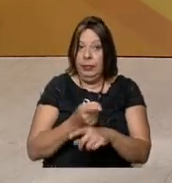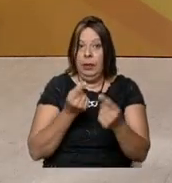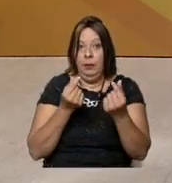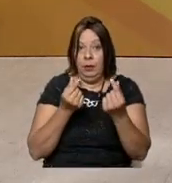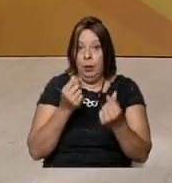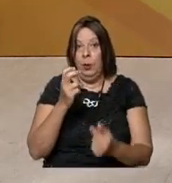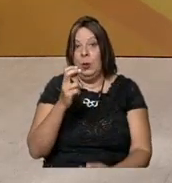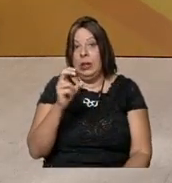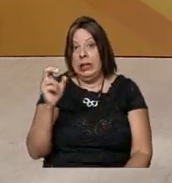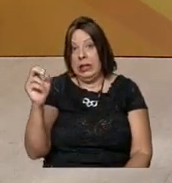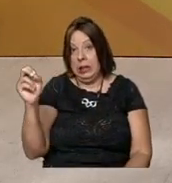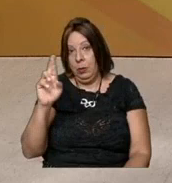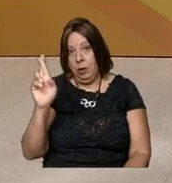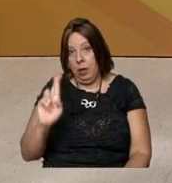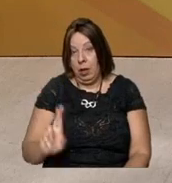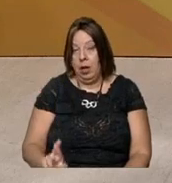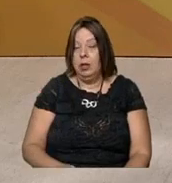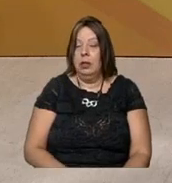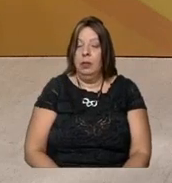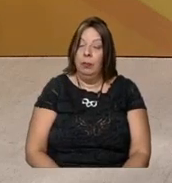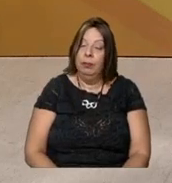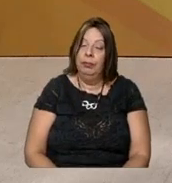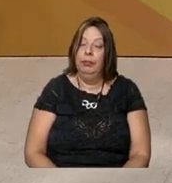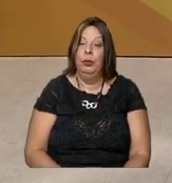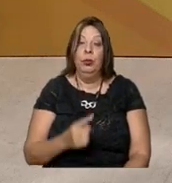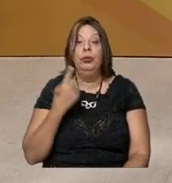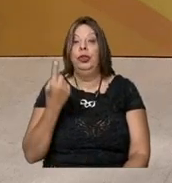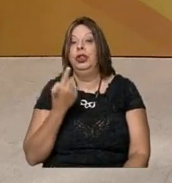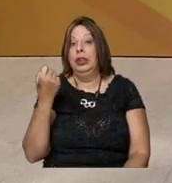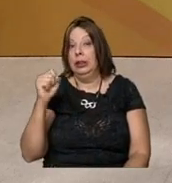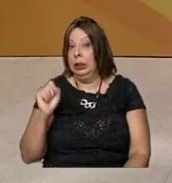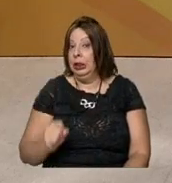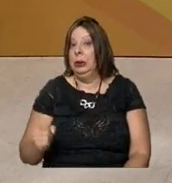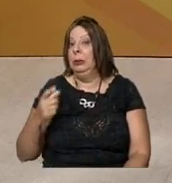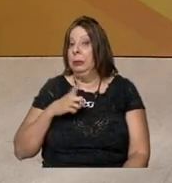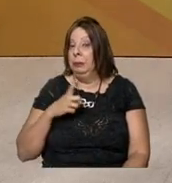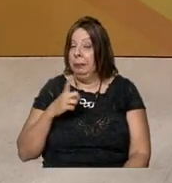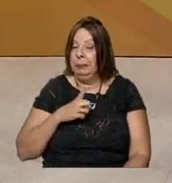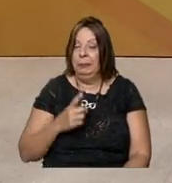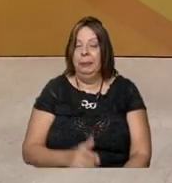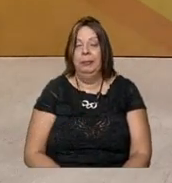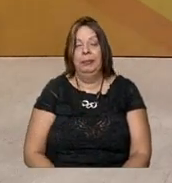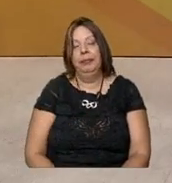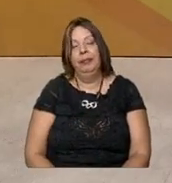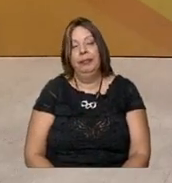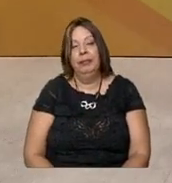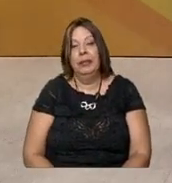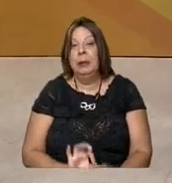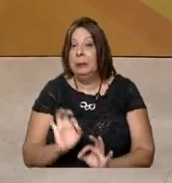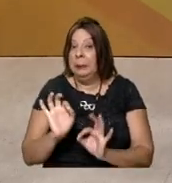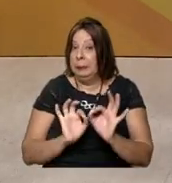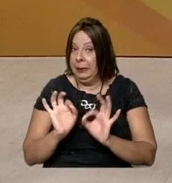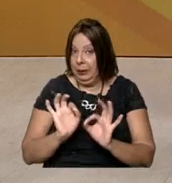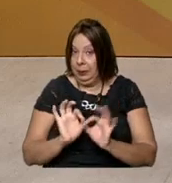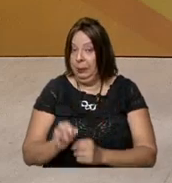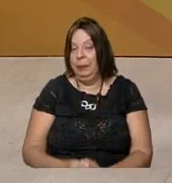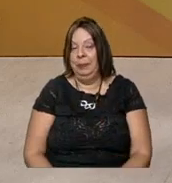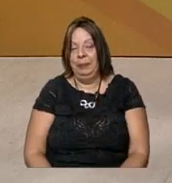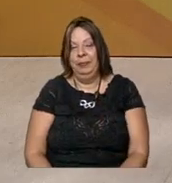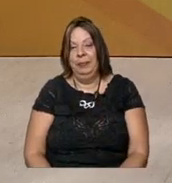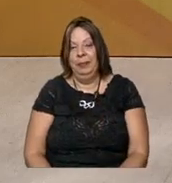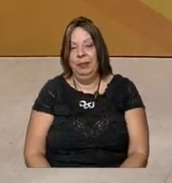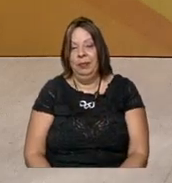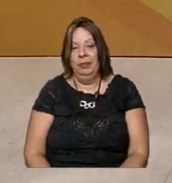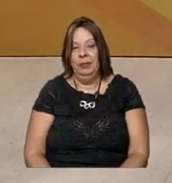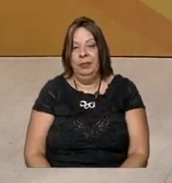né? Aquele din-din extra que chega no final do mês para alegrar qualquer um, tá? Prepara a emoção, que agora é